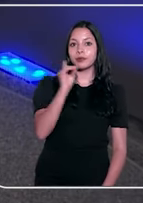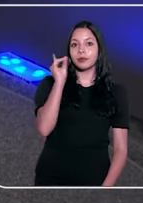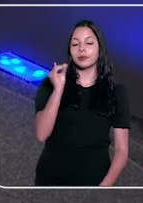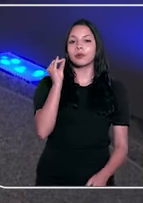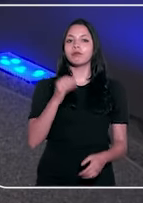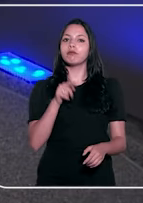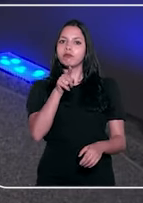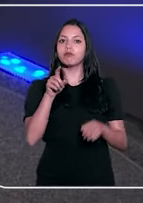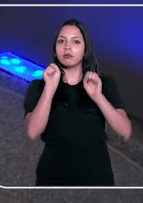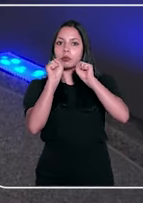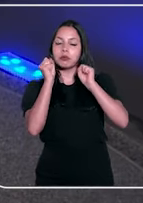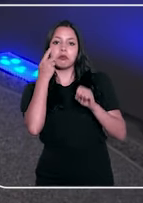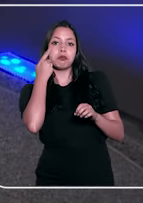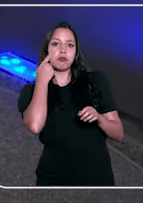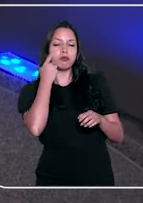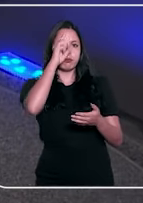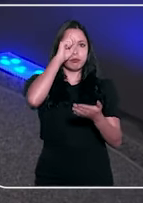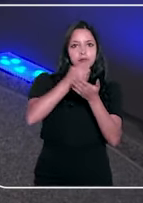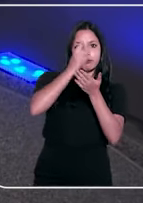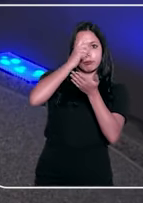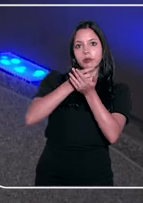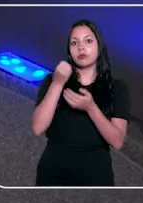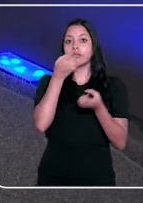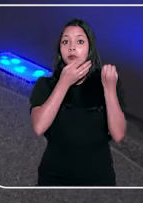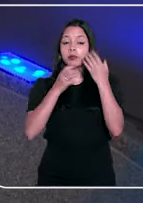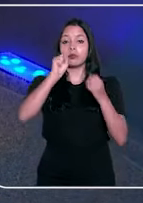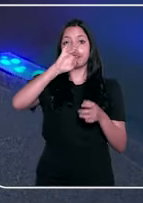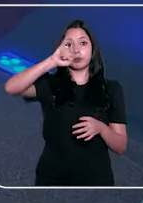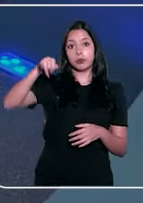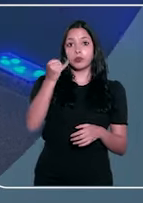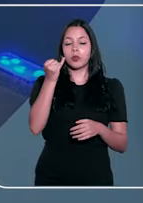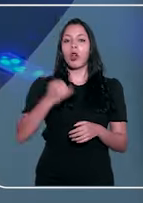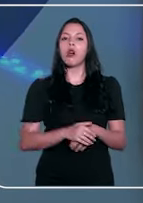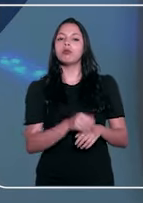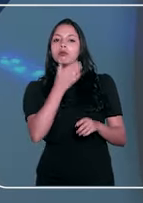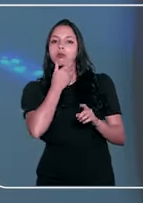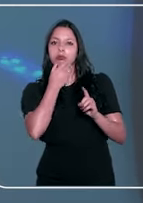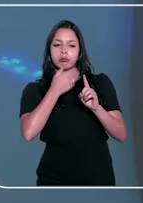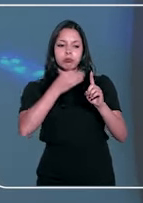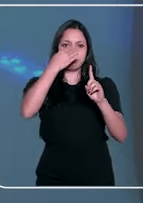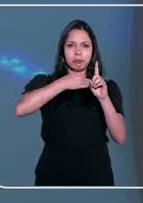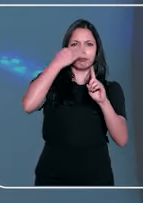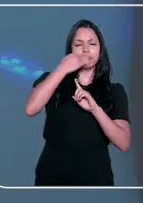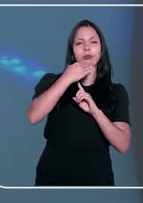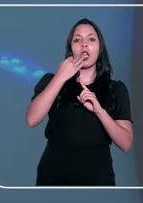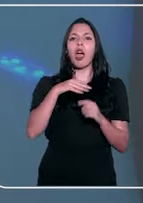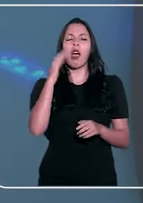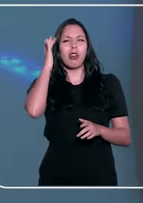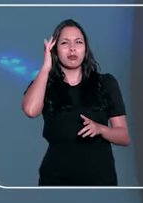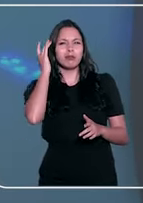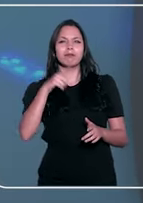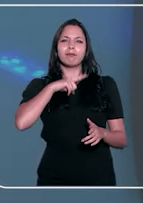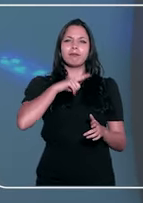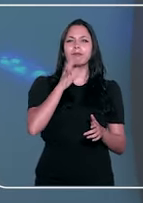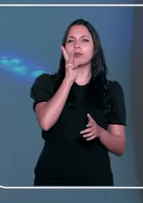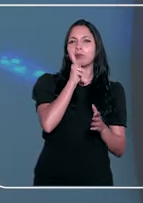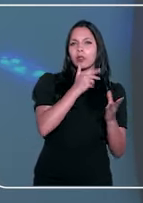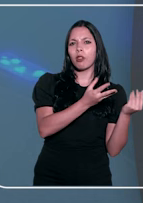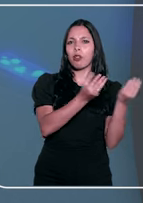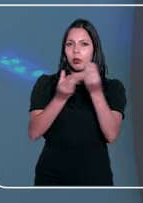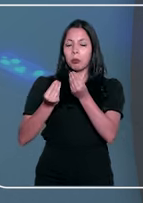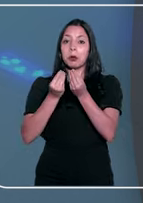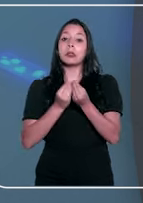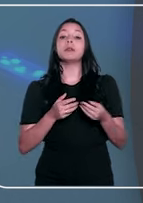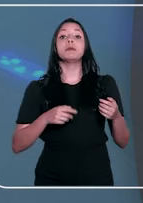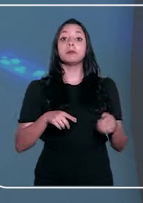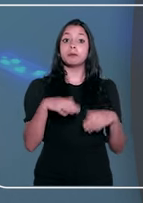Olá, acompanhe algumas das recentes decisões do STJ. Por considerar que houve demora excessiva, o ministro Reinaldo Soares